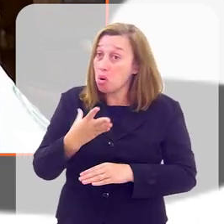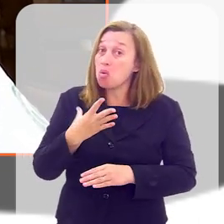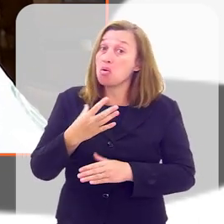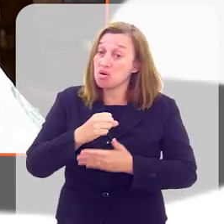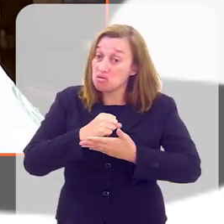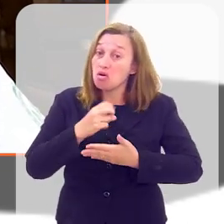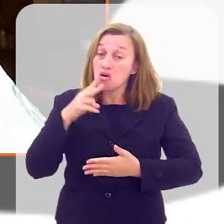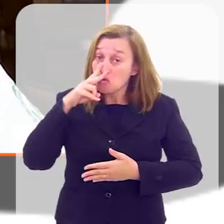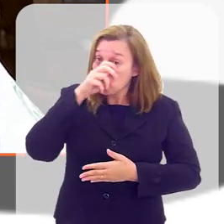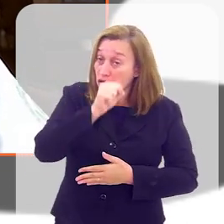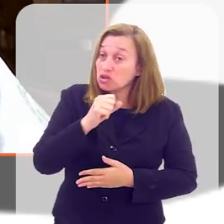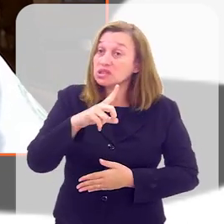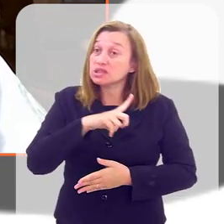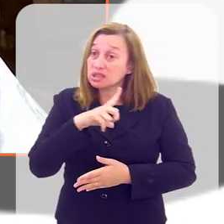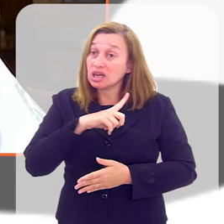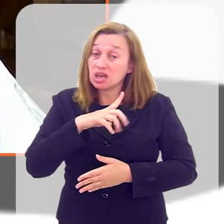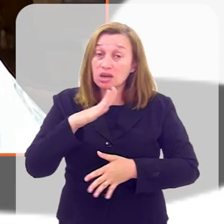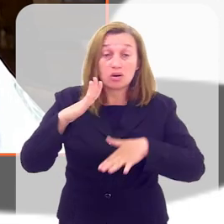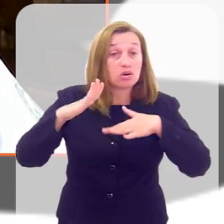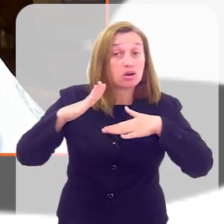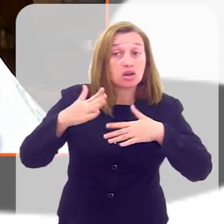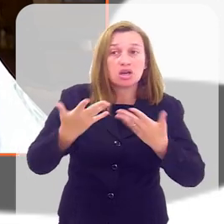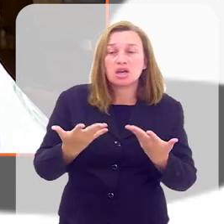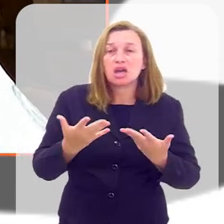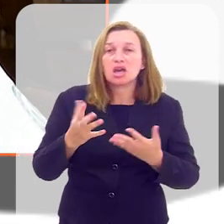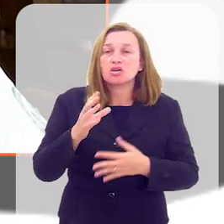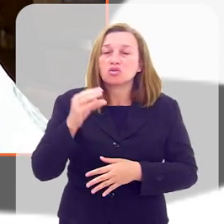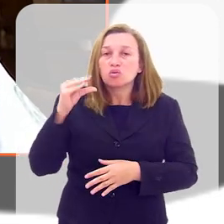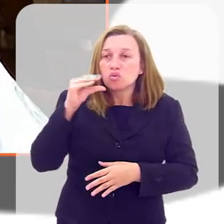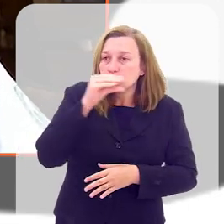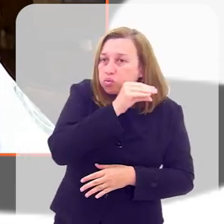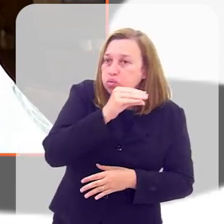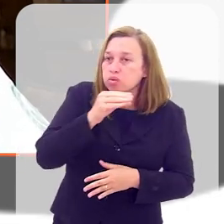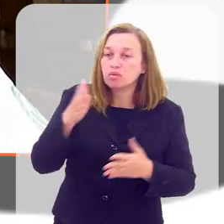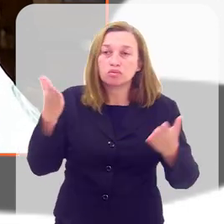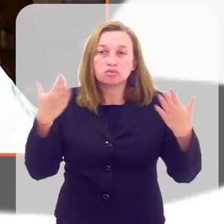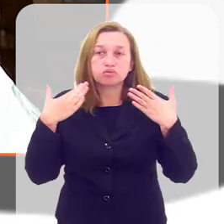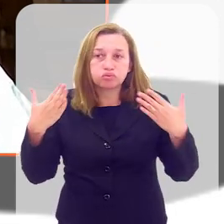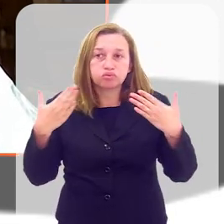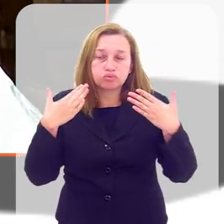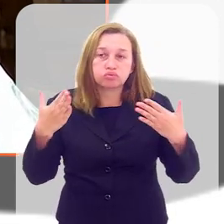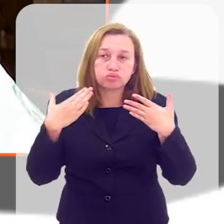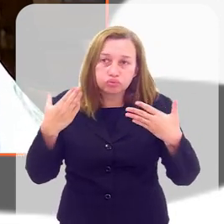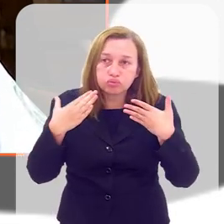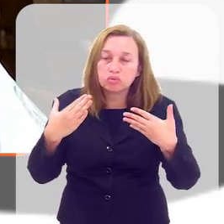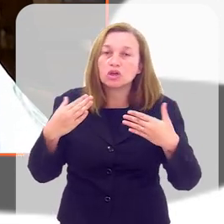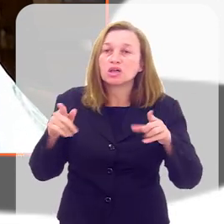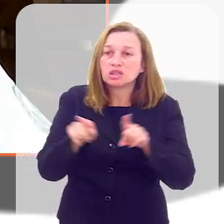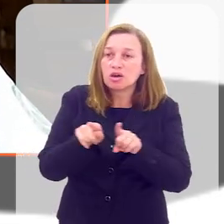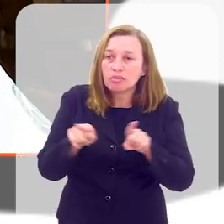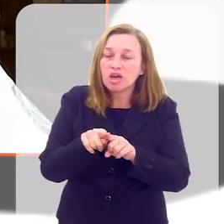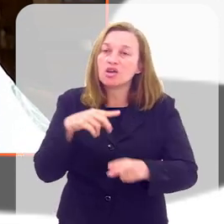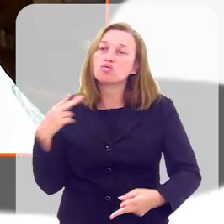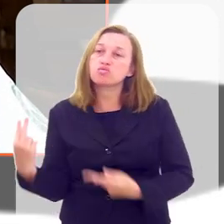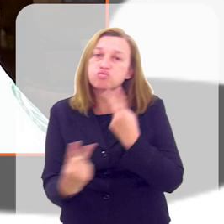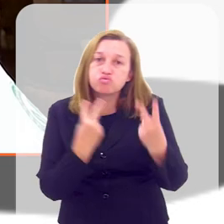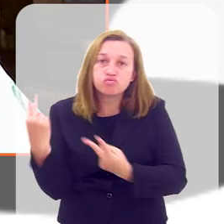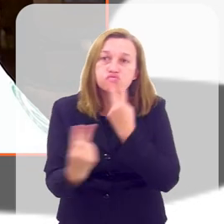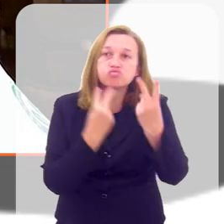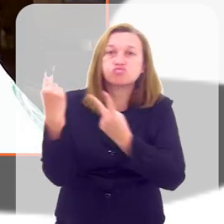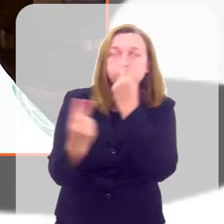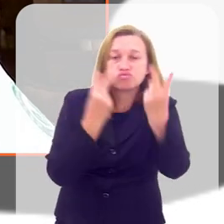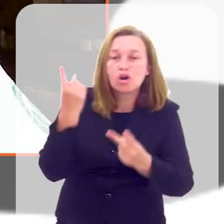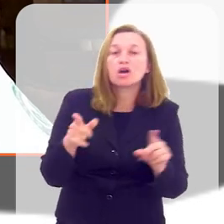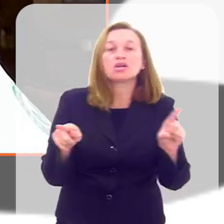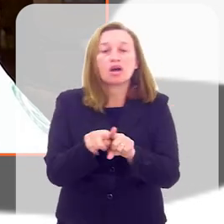temperatura muito baixas elas se mantém numa temperatura dentro Sem problema nenhum atende bem a isso fora que atende eventos também que é uma região muito